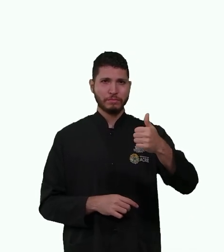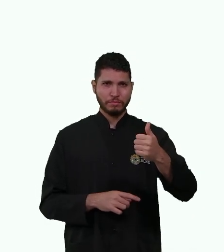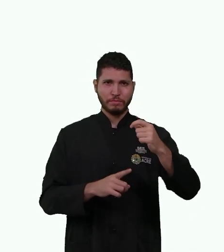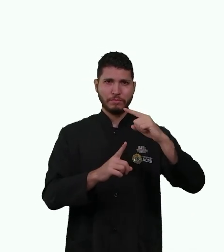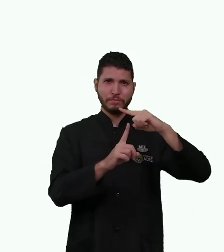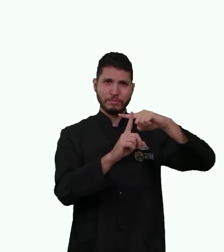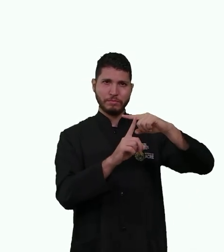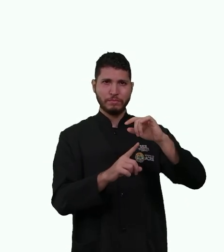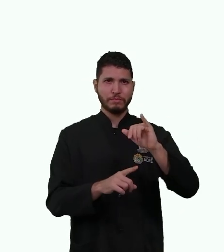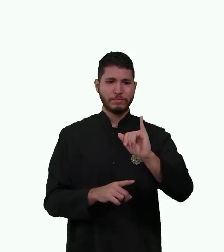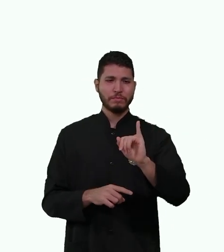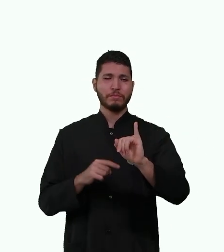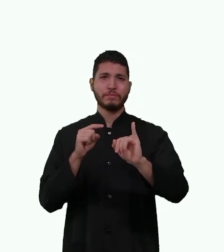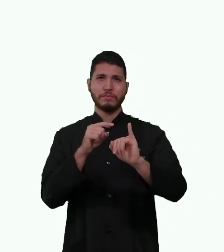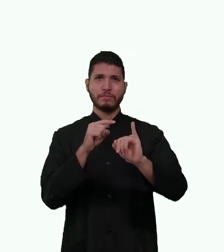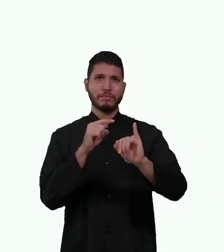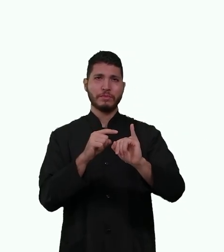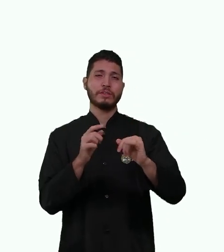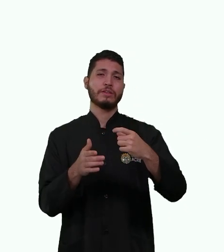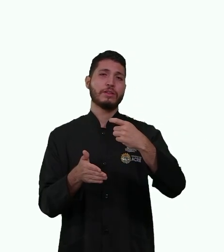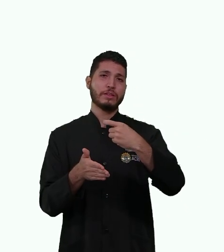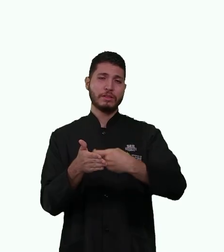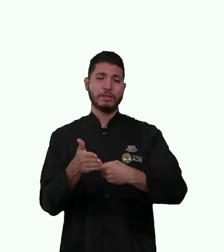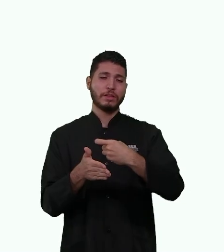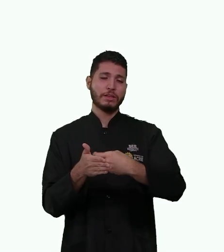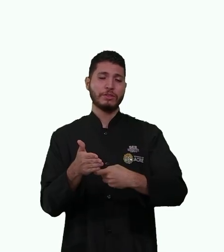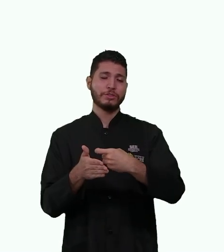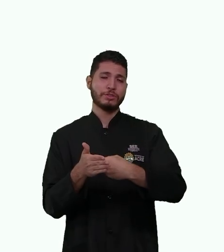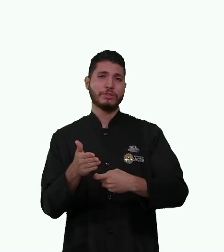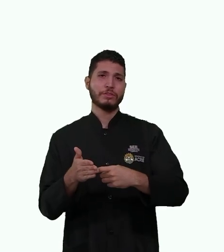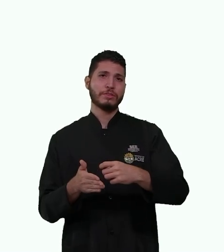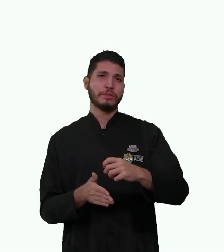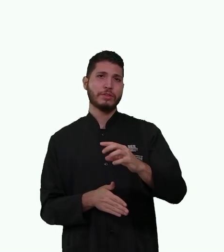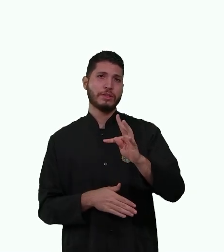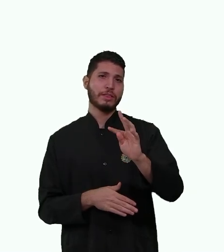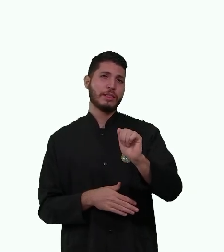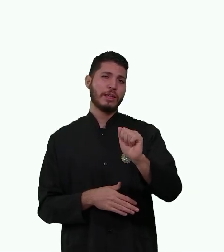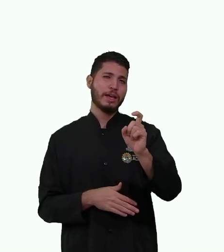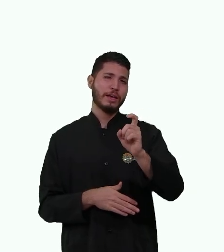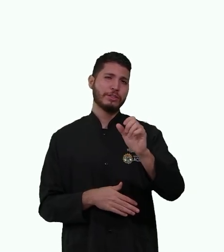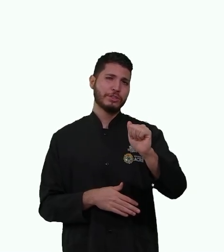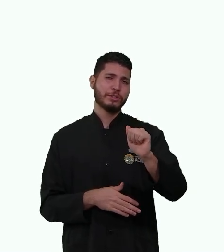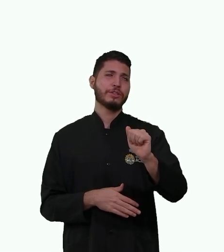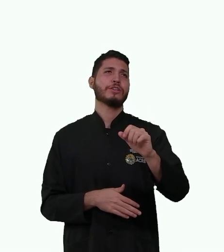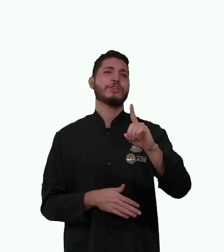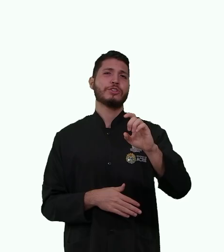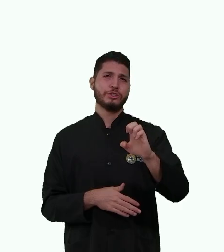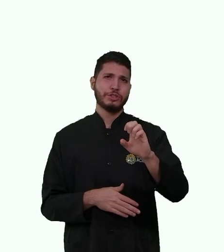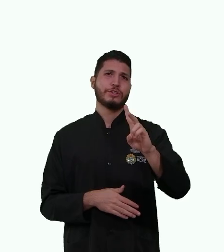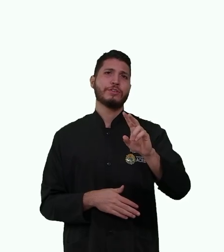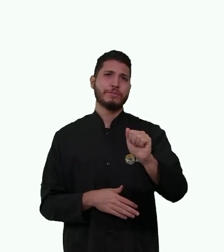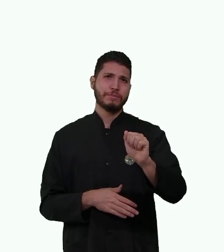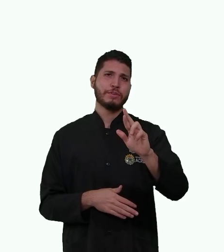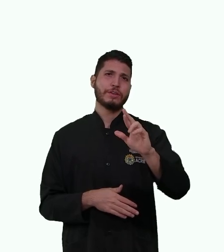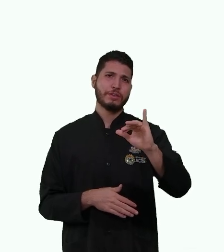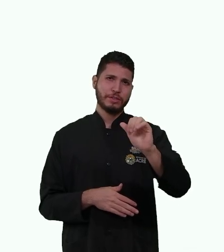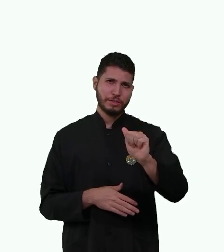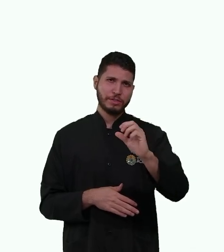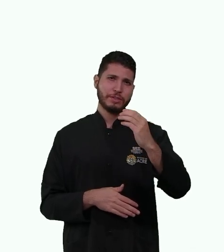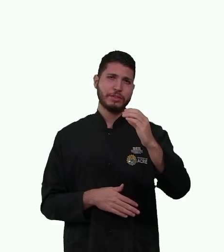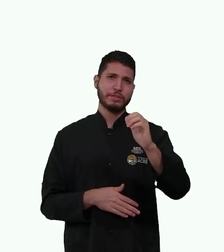ele é a taxa de variação, tá? Ele é o quê? Ele é o valor percentual que a gente está cobrando em cima de um valor